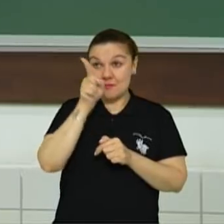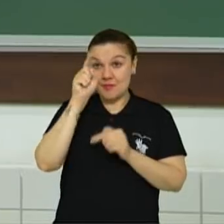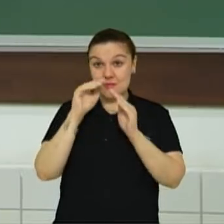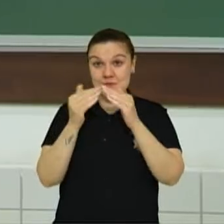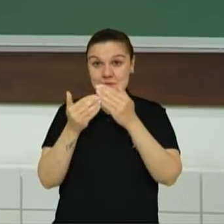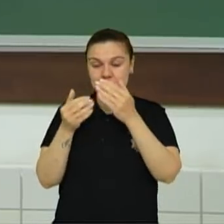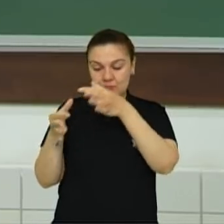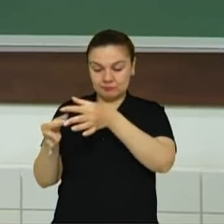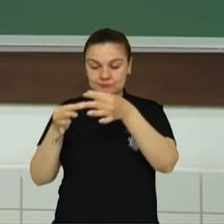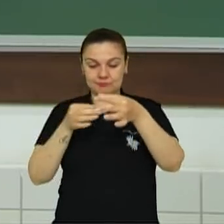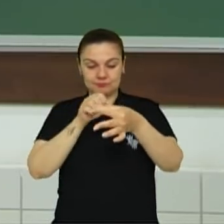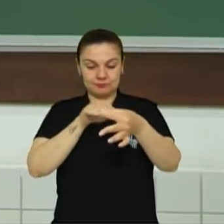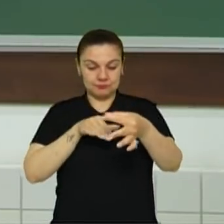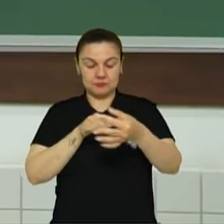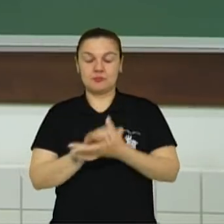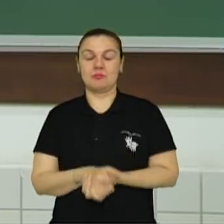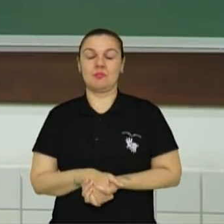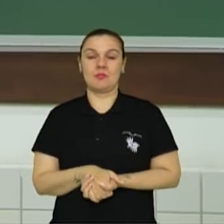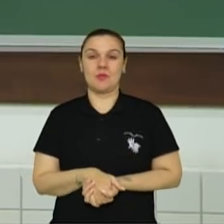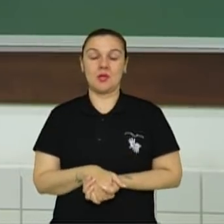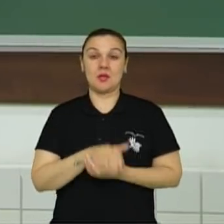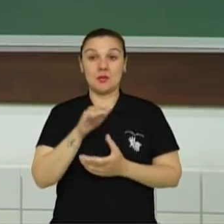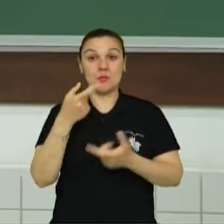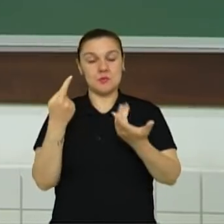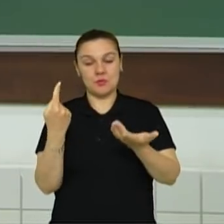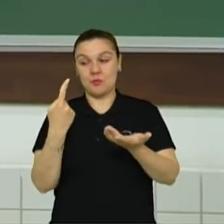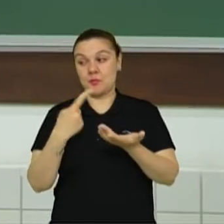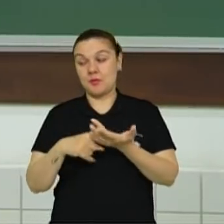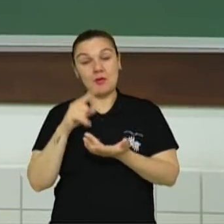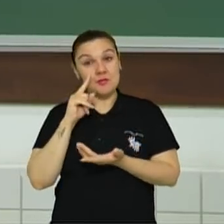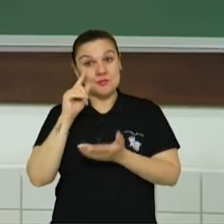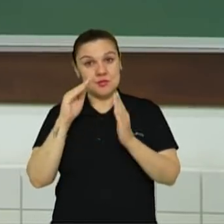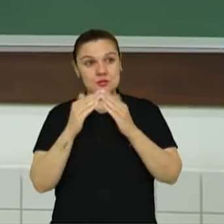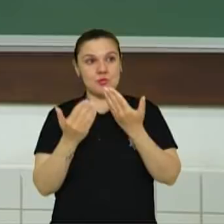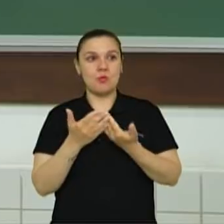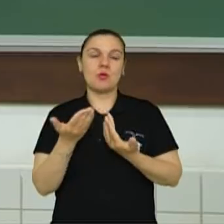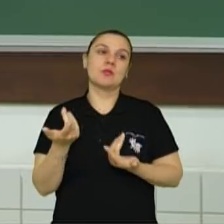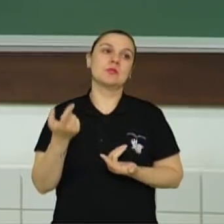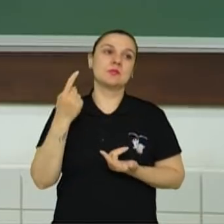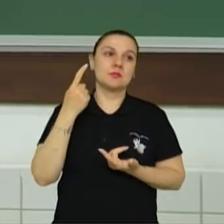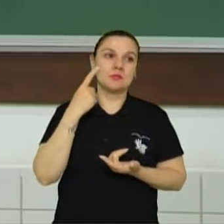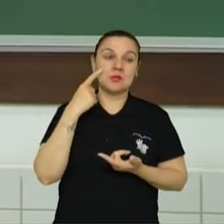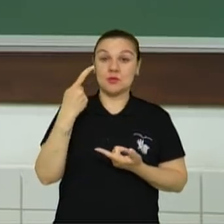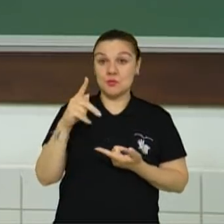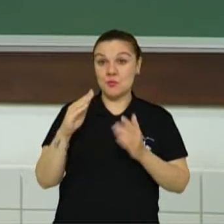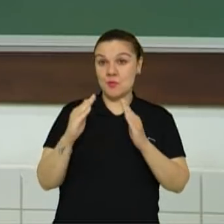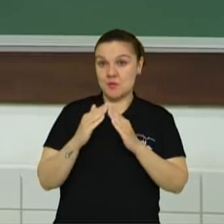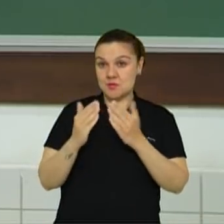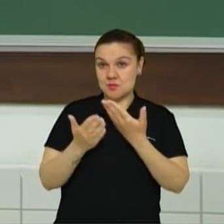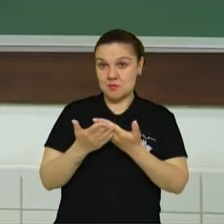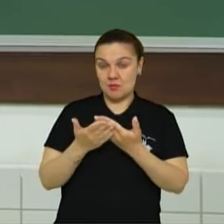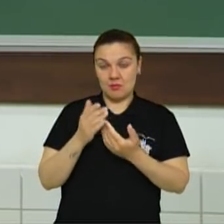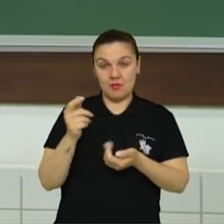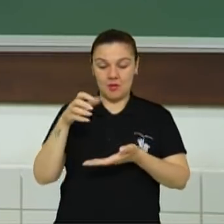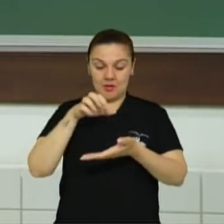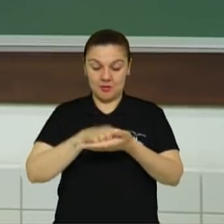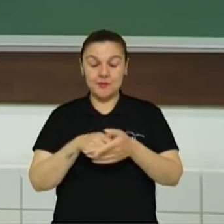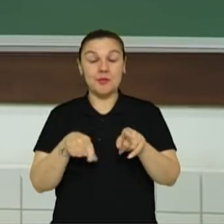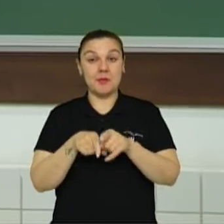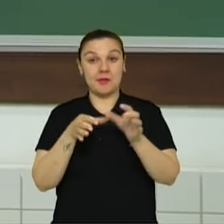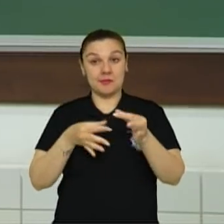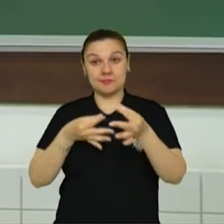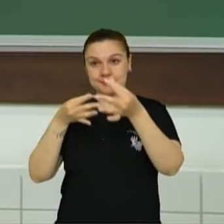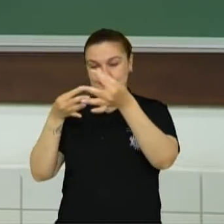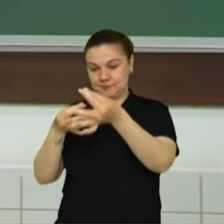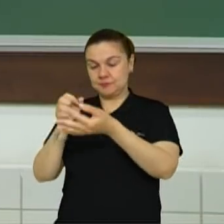seu colégio. Mas para retirar as atividades tem um dia certo, né, que a sua escola agenda. E também lembre de devolver